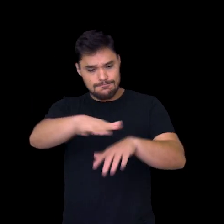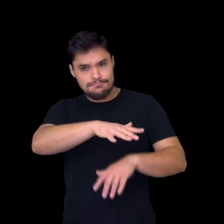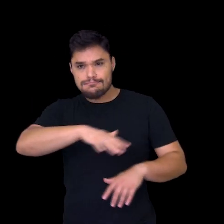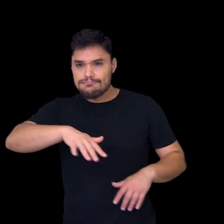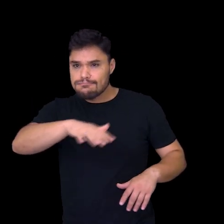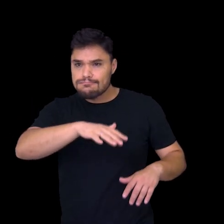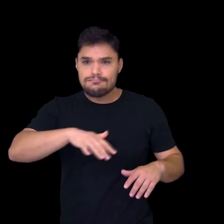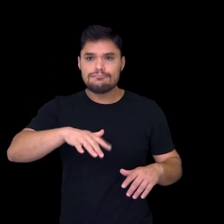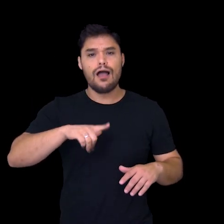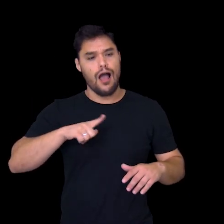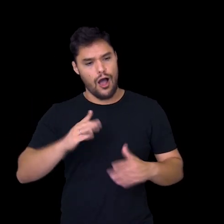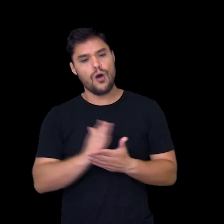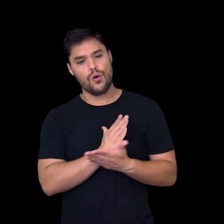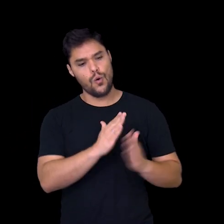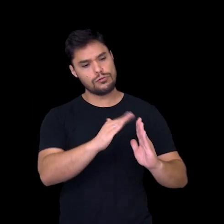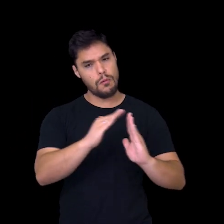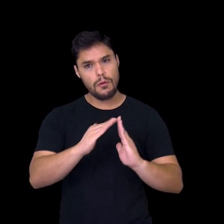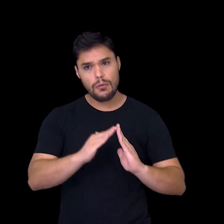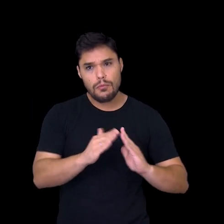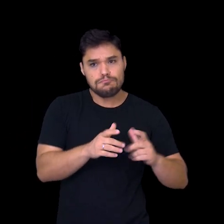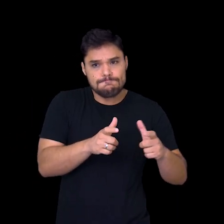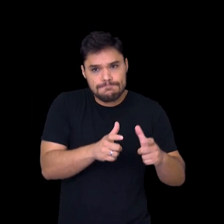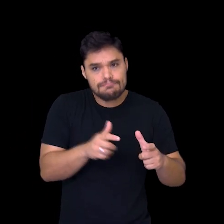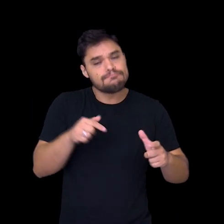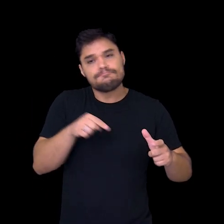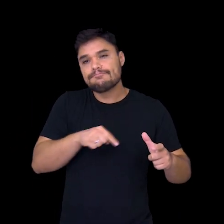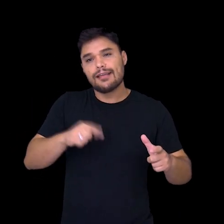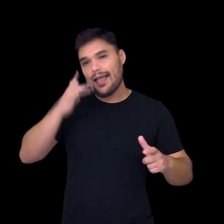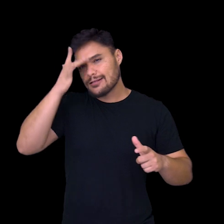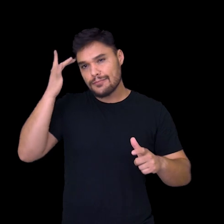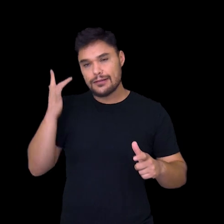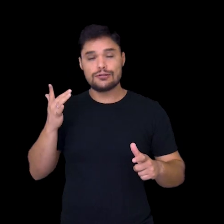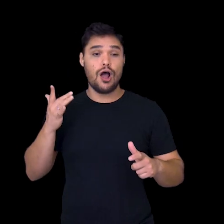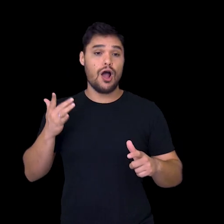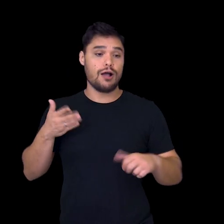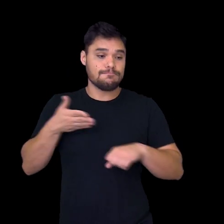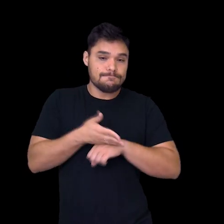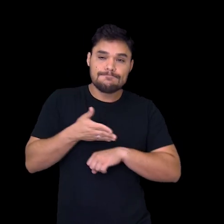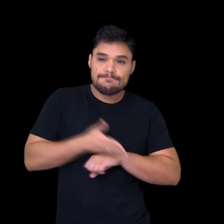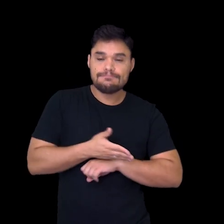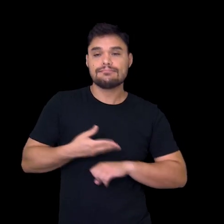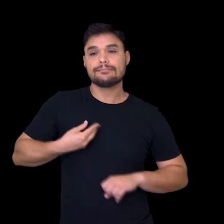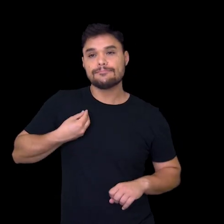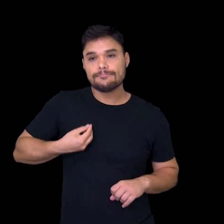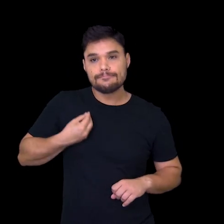E algumas vilas e alguns lugares em que as pessoas podiam